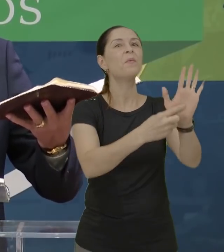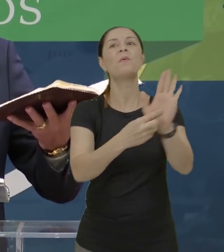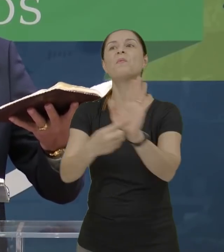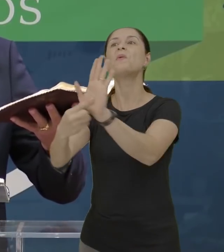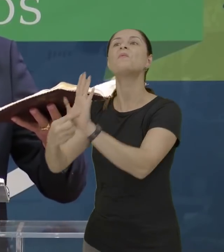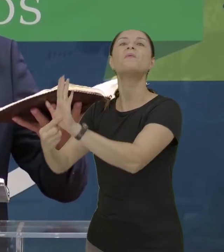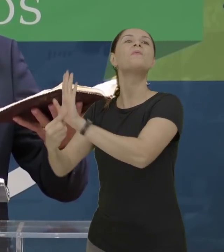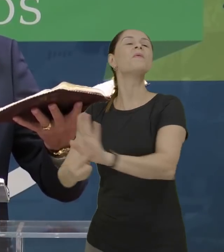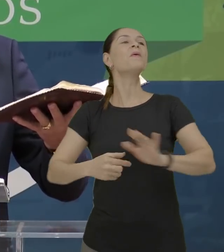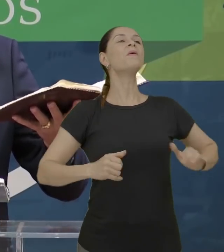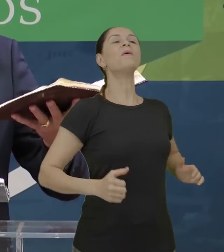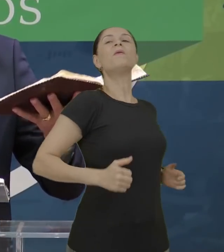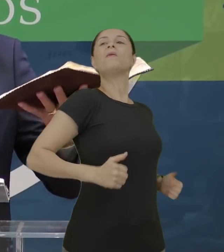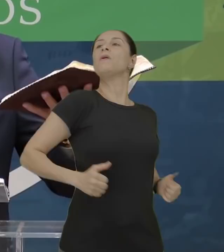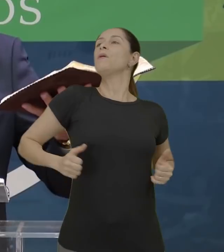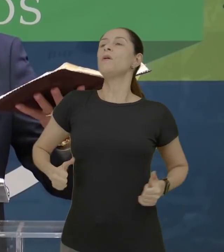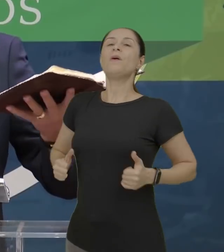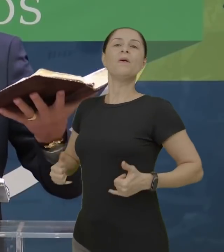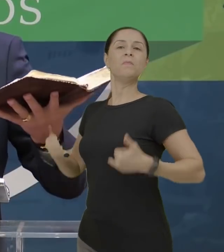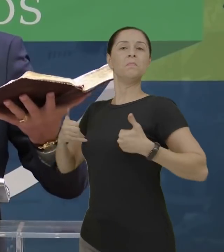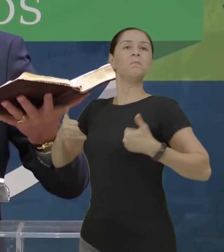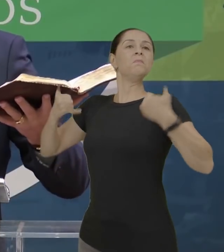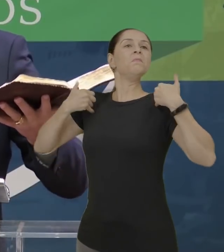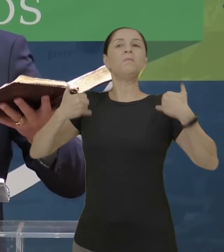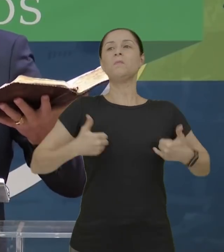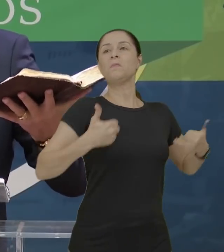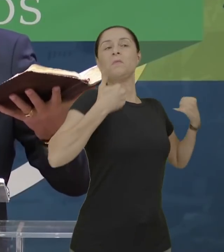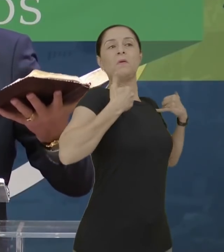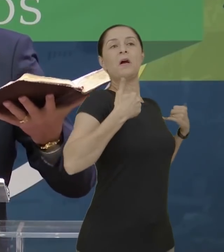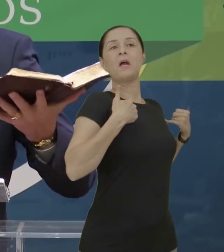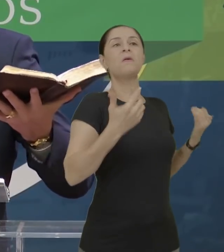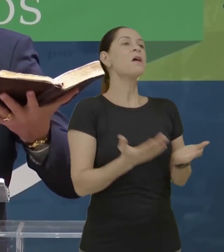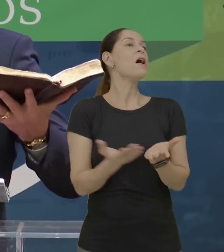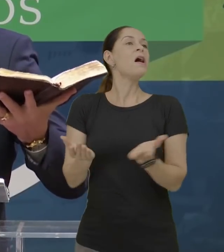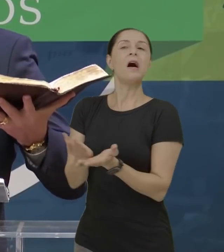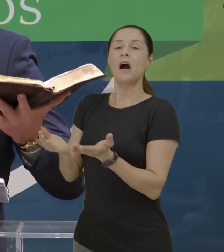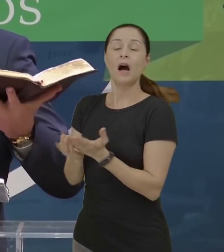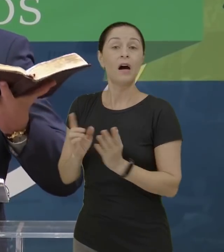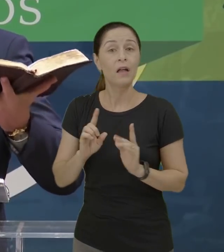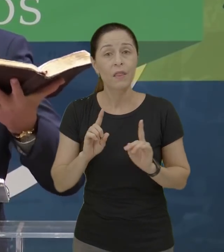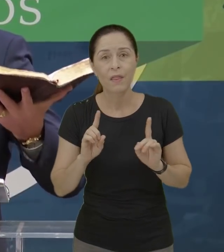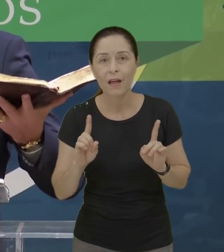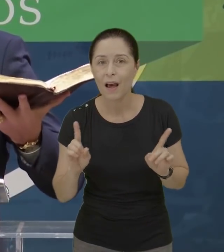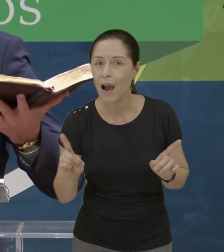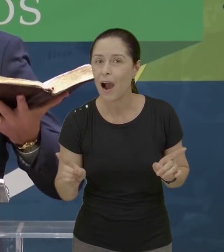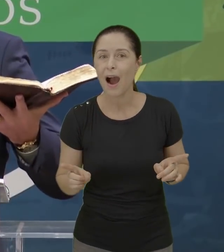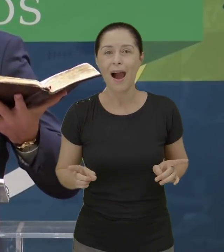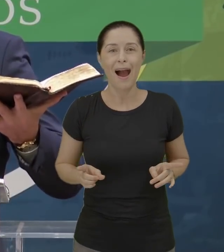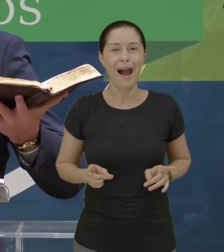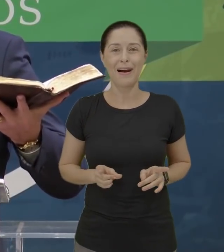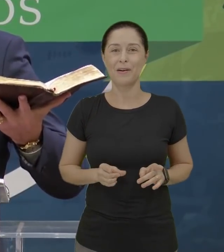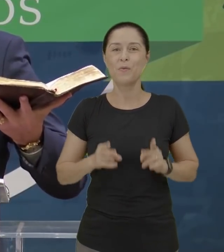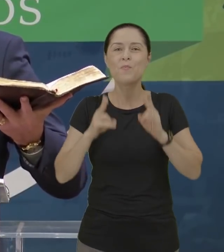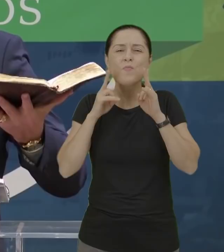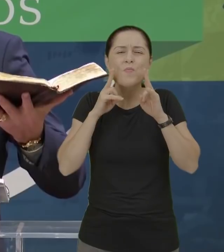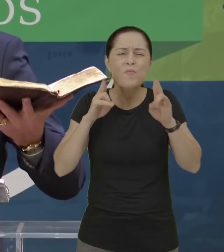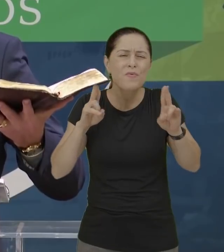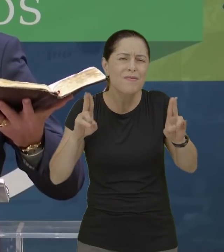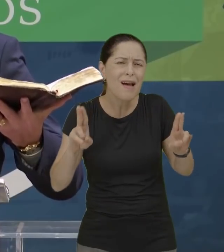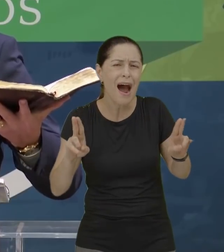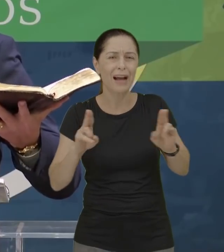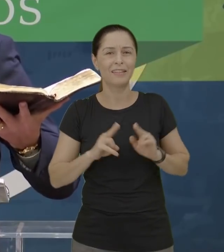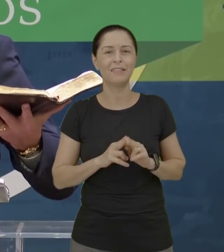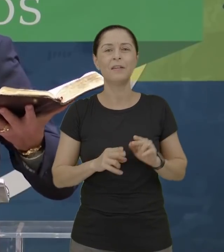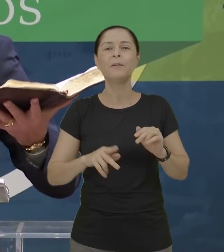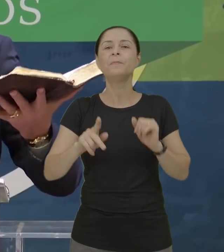ação. Por exemplo, a Igreja Presbiteriana de Pinheiros, nessa pandemia, tem